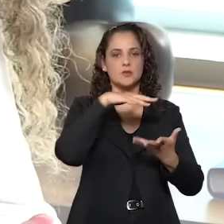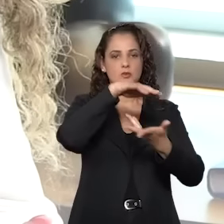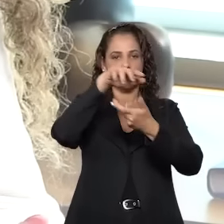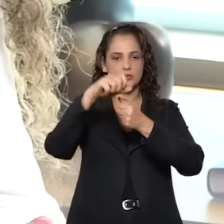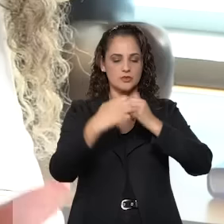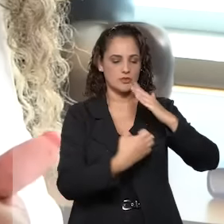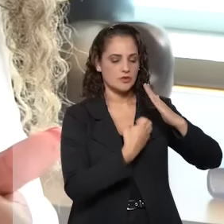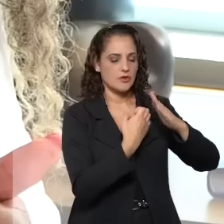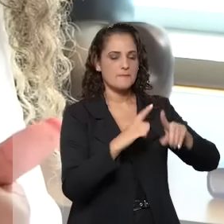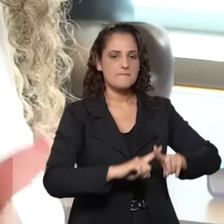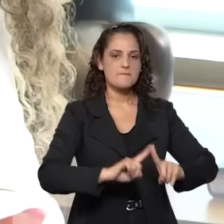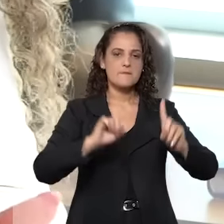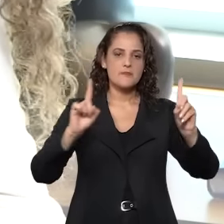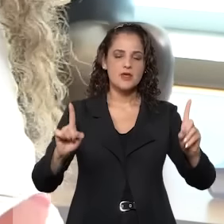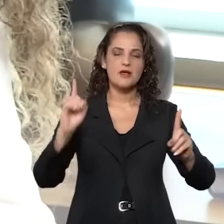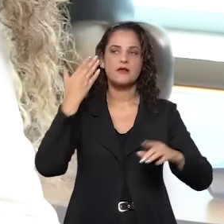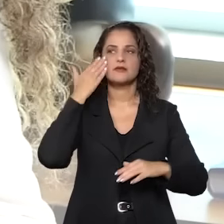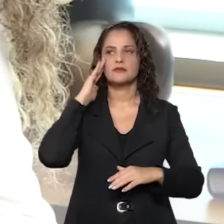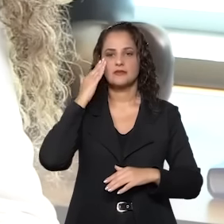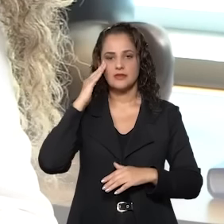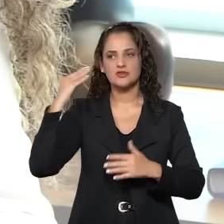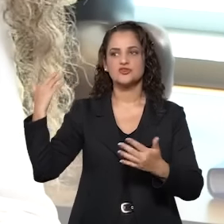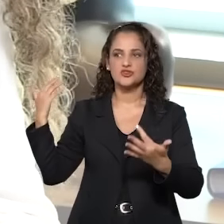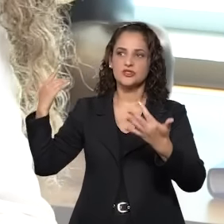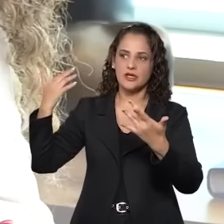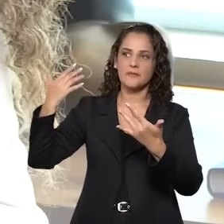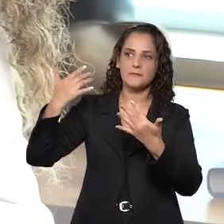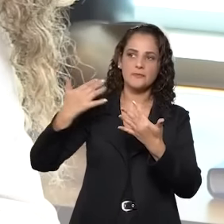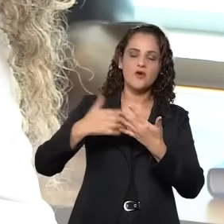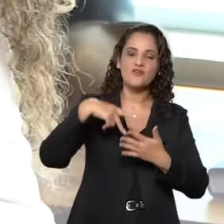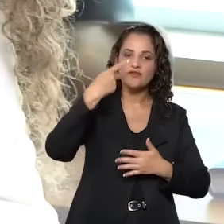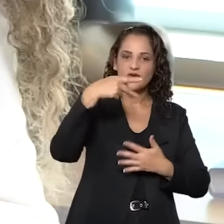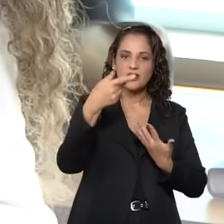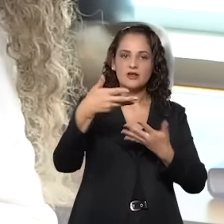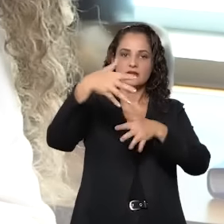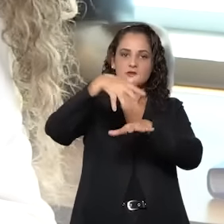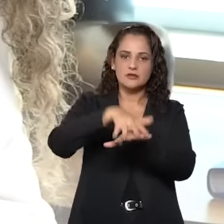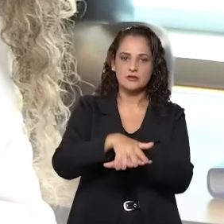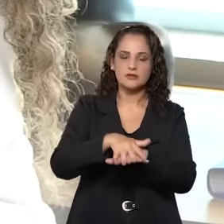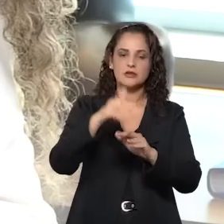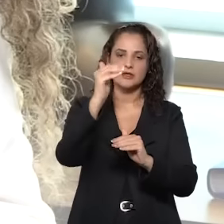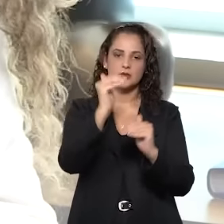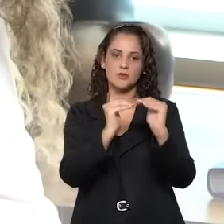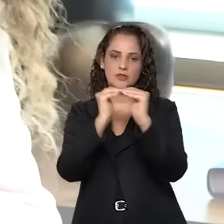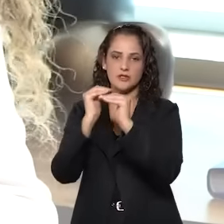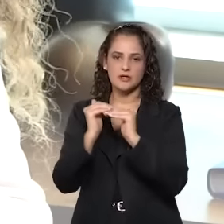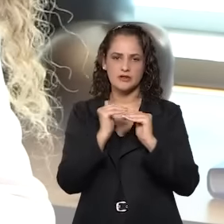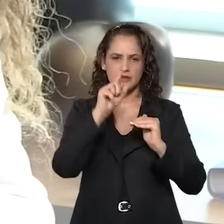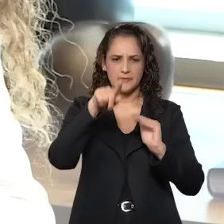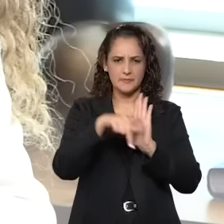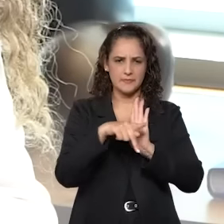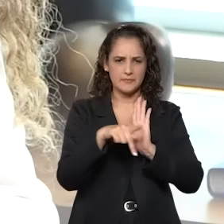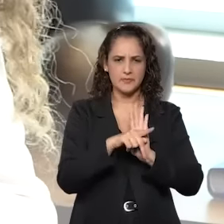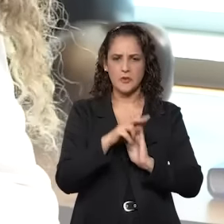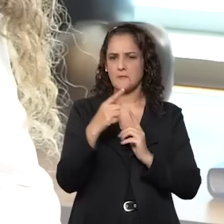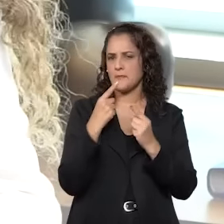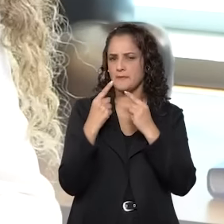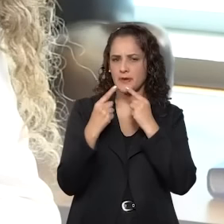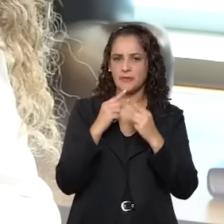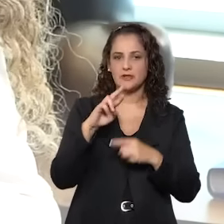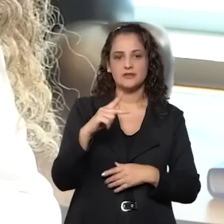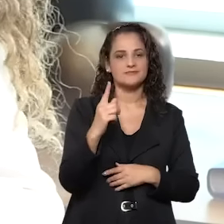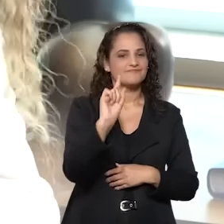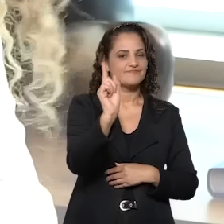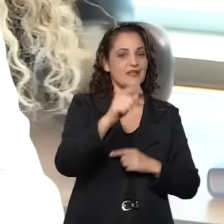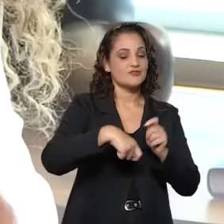corporativo mas entendi ao longo do tempo que falar de inclusão falar de Equidade não é papo de RH isso é um papo